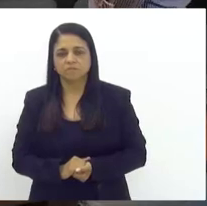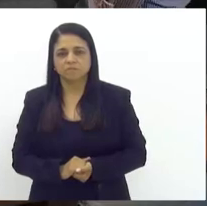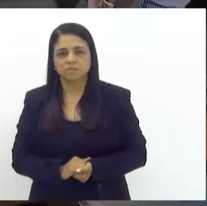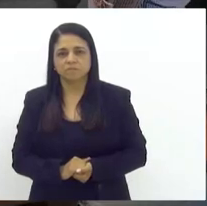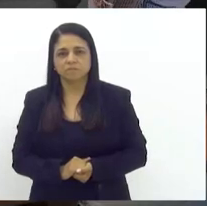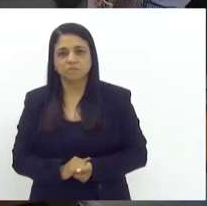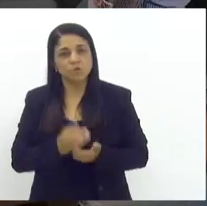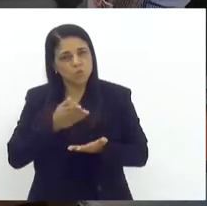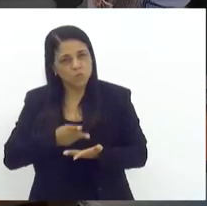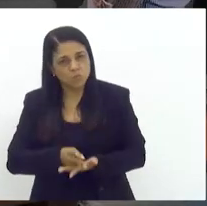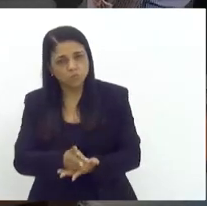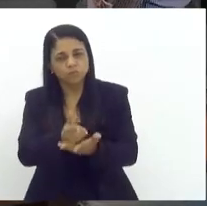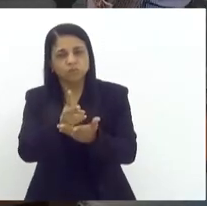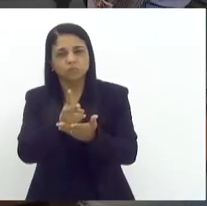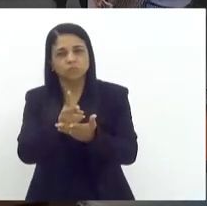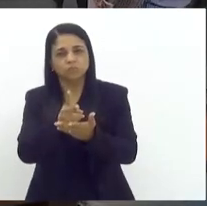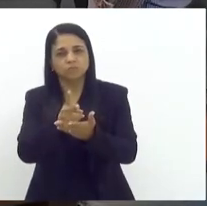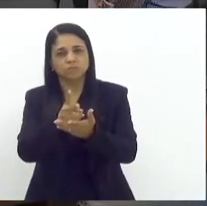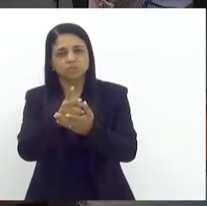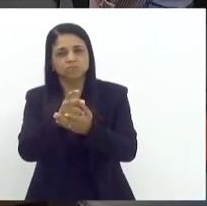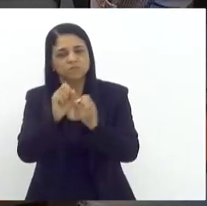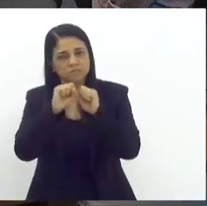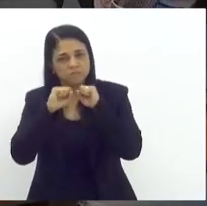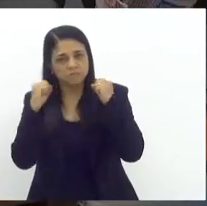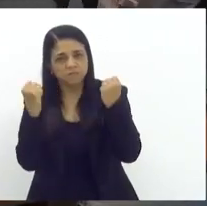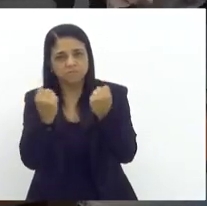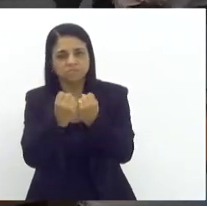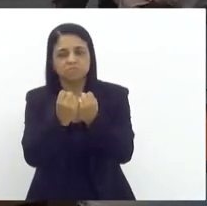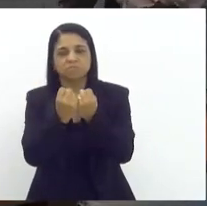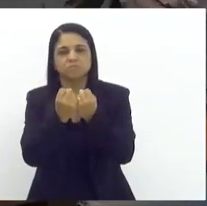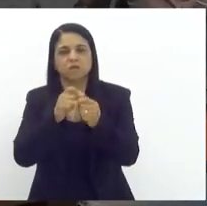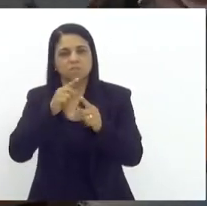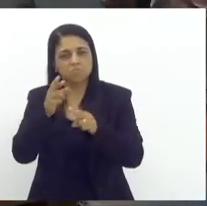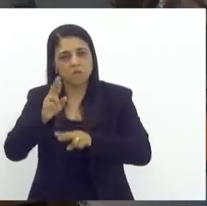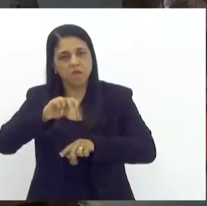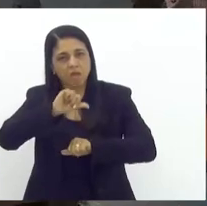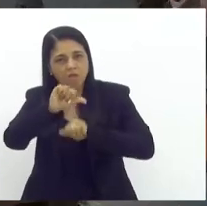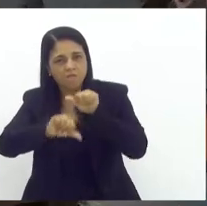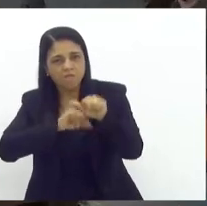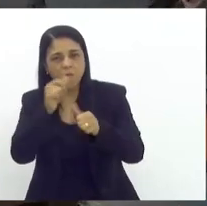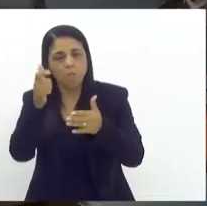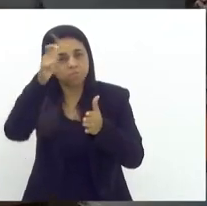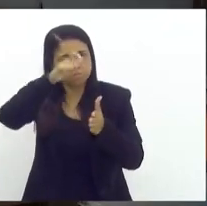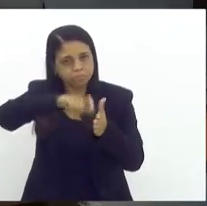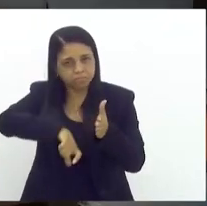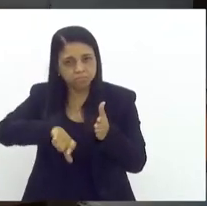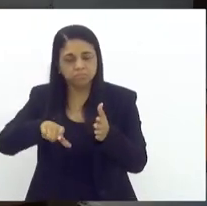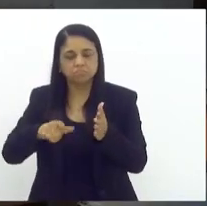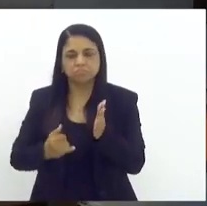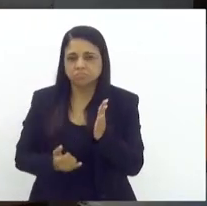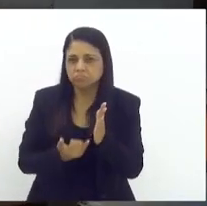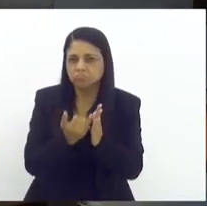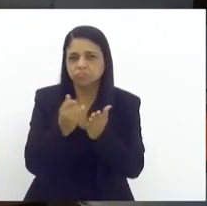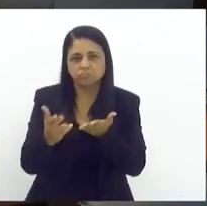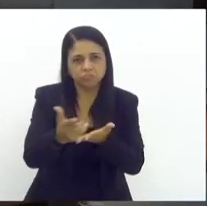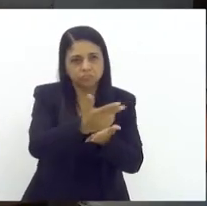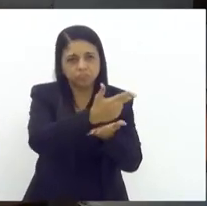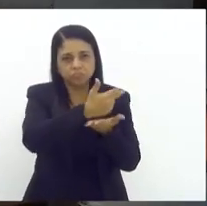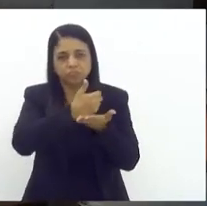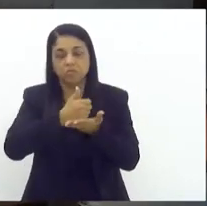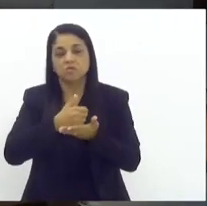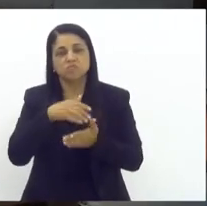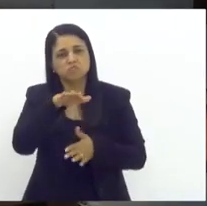dando continuidade no seminário da reforma tributária eu vou chamar para compor o segundo